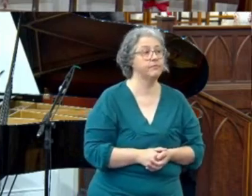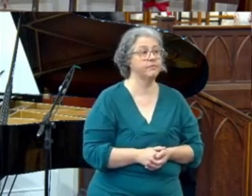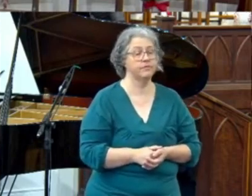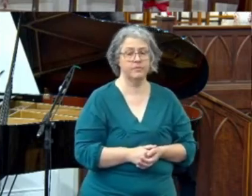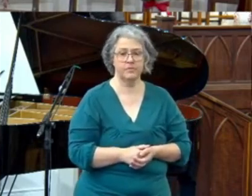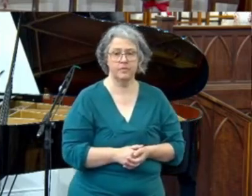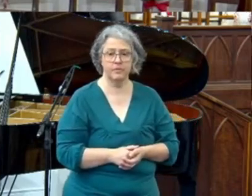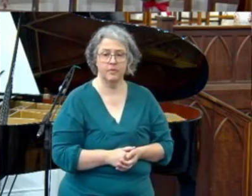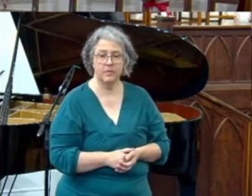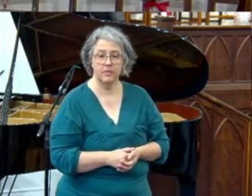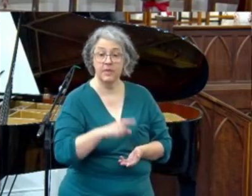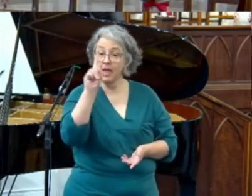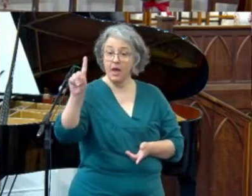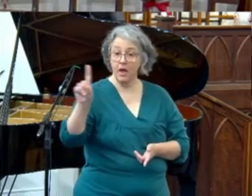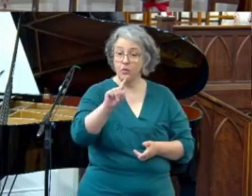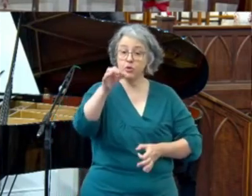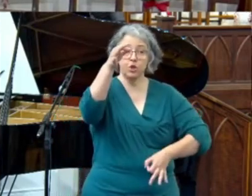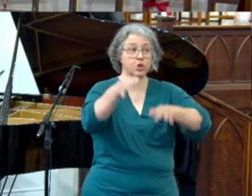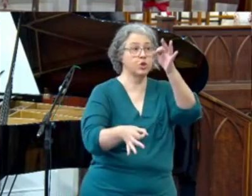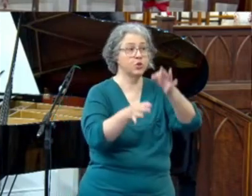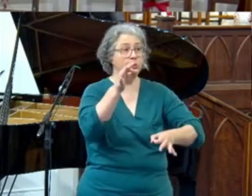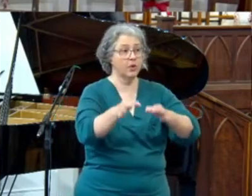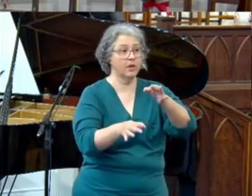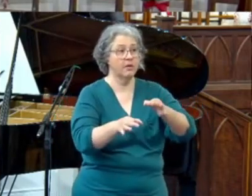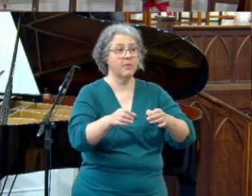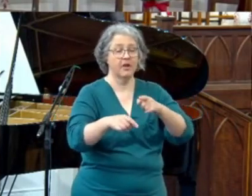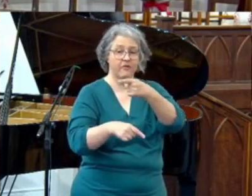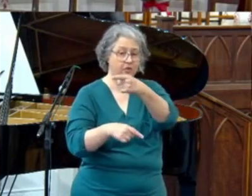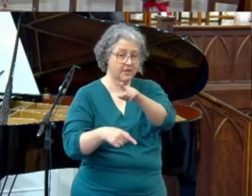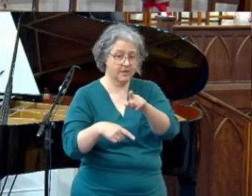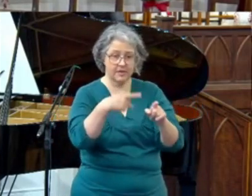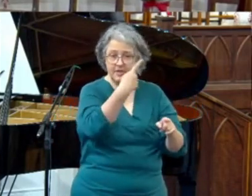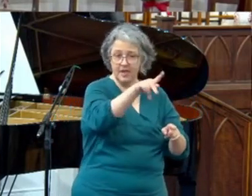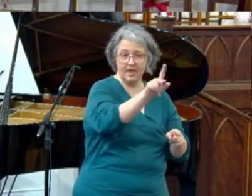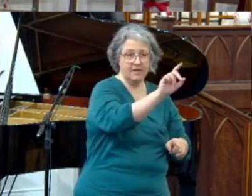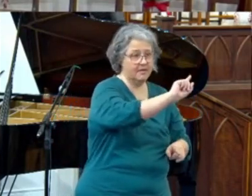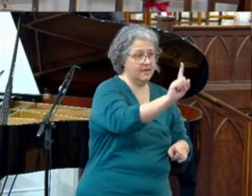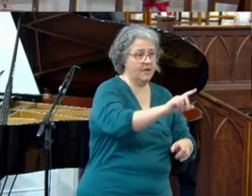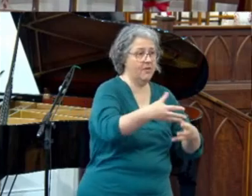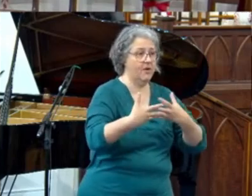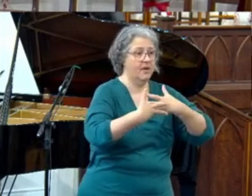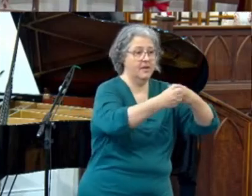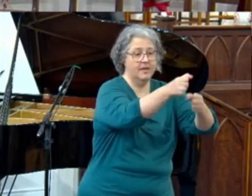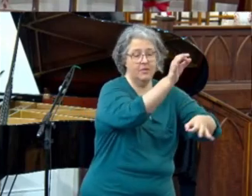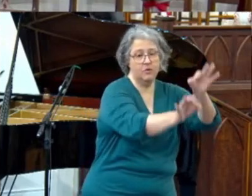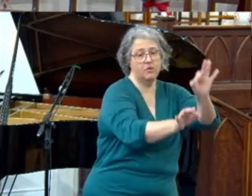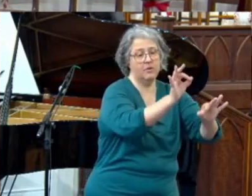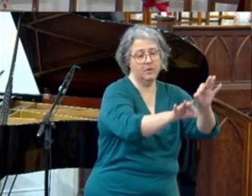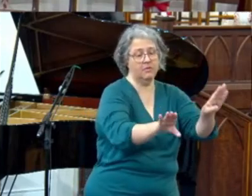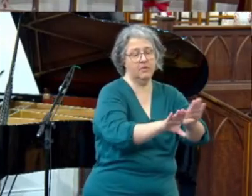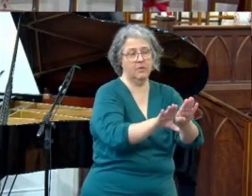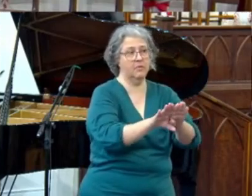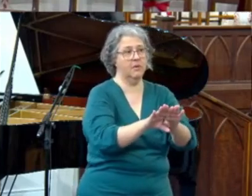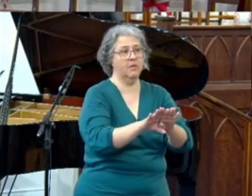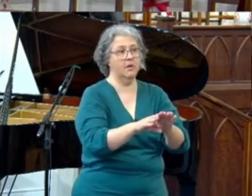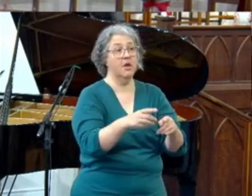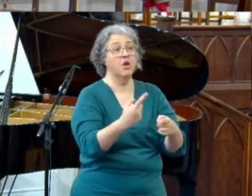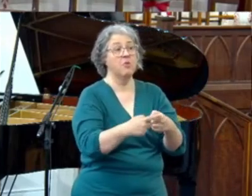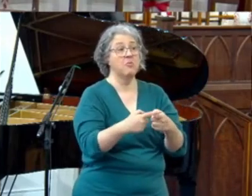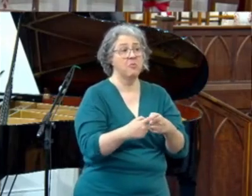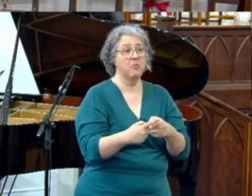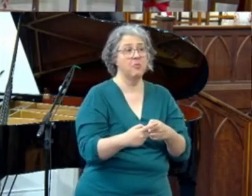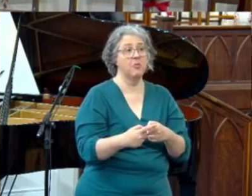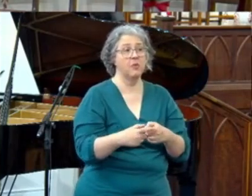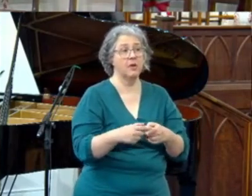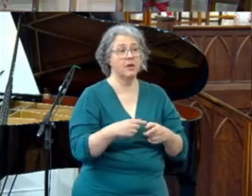Deus, todos. Não julguem para que vocês não sejam julgados, pois